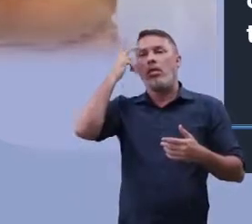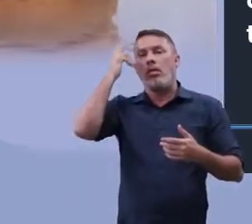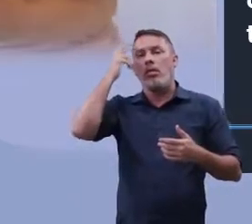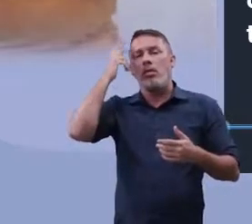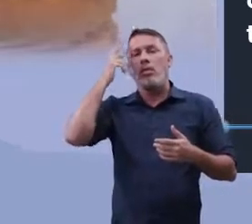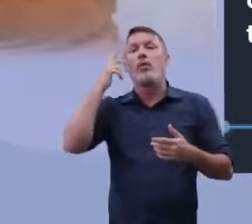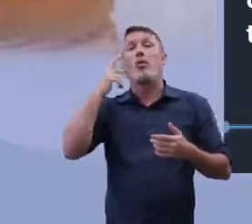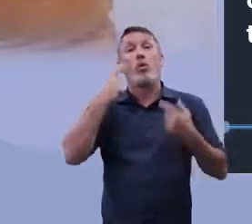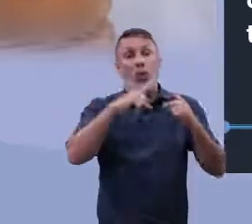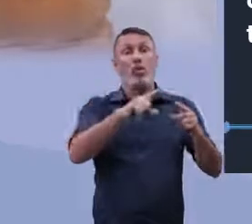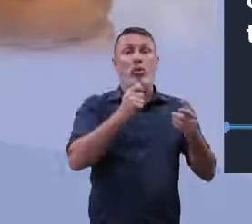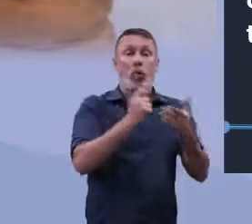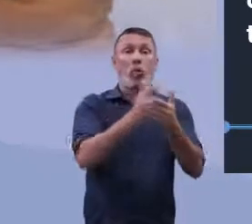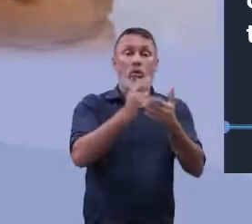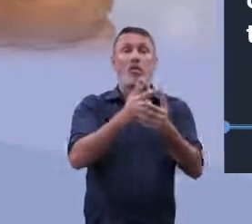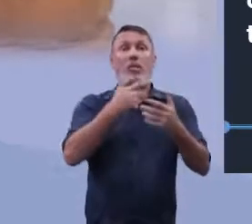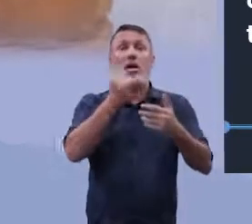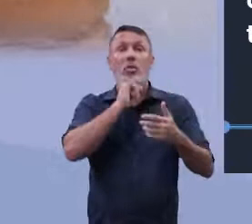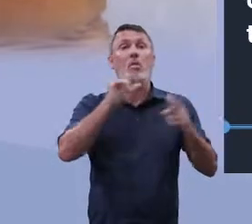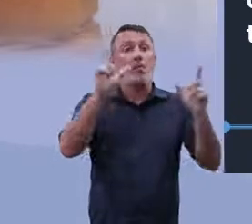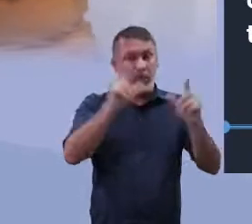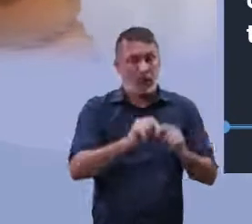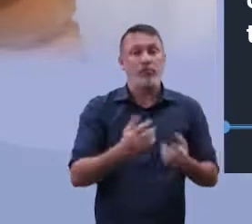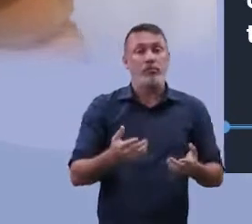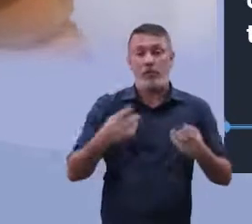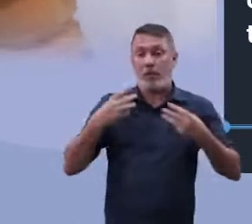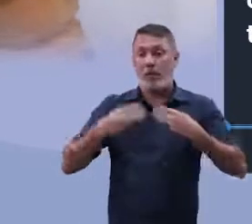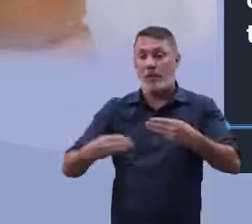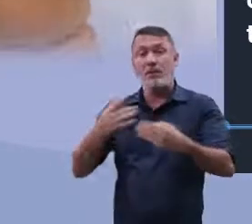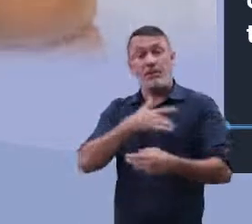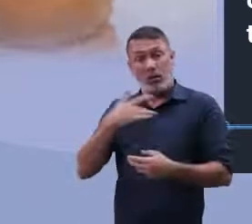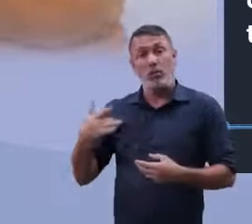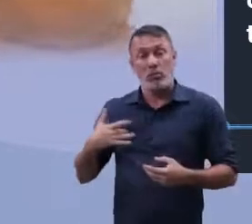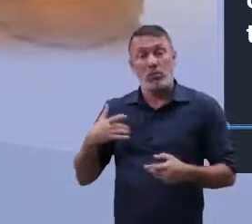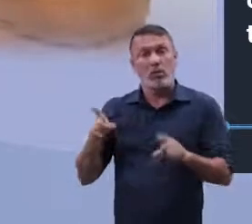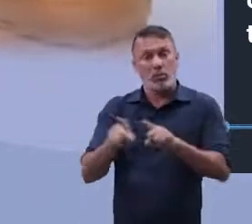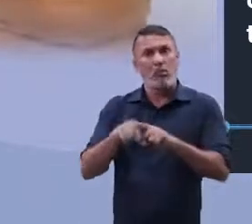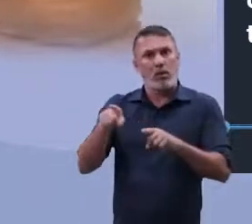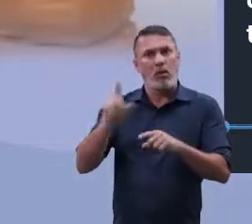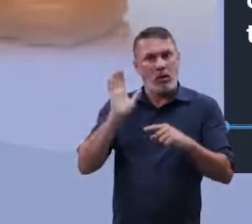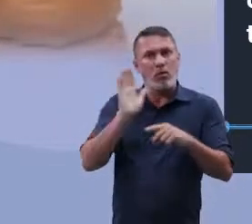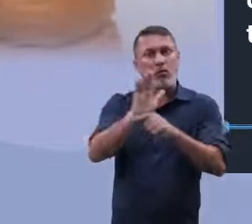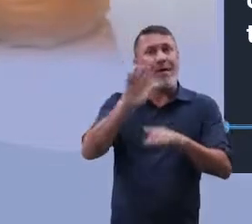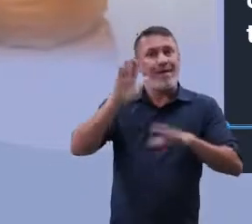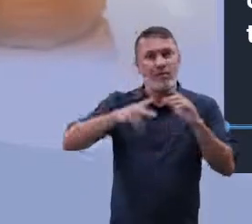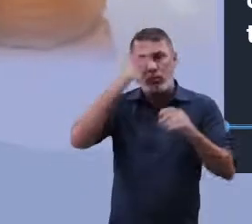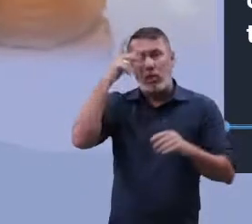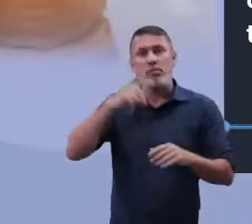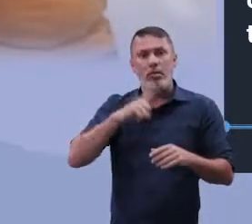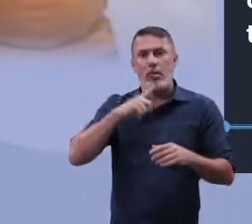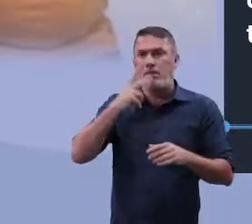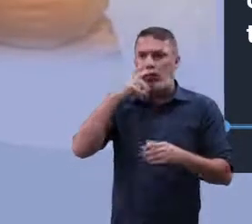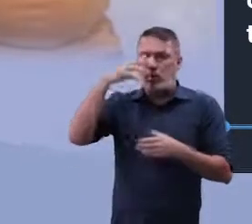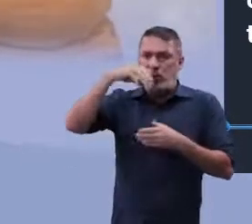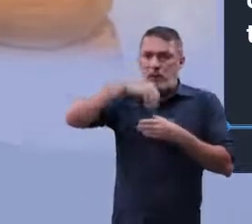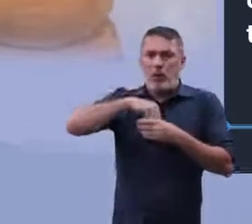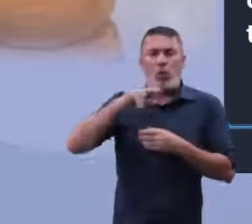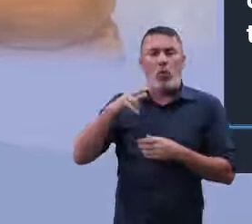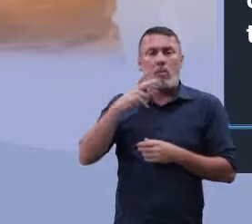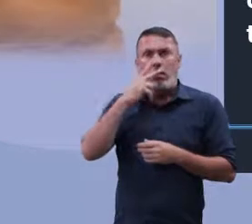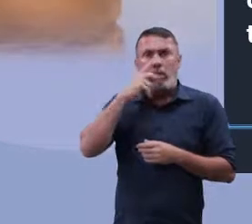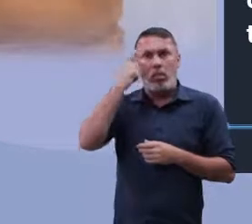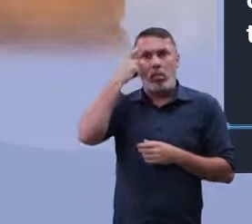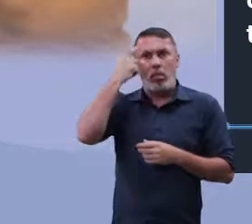combater o consumismo. O Ministério da Saúde, ele pode, porque tem pessoas que são tão, né, os